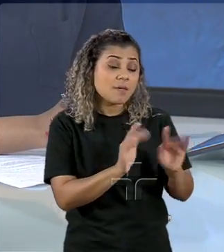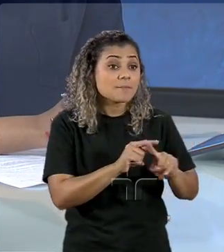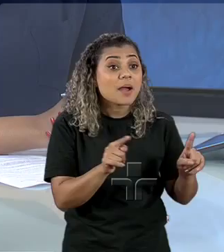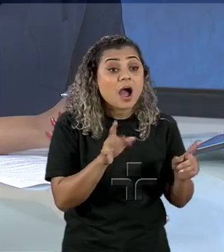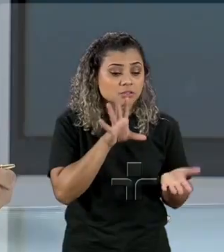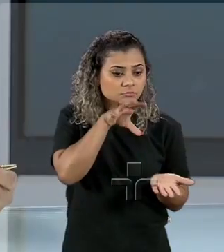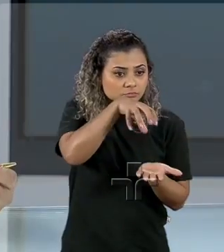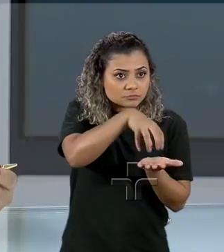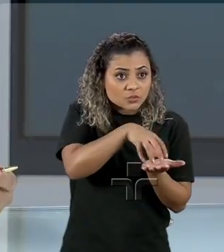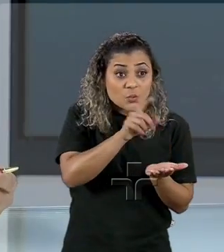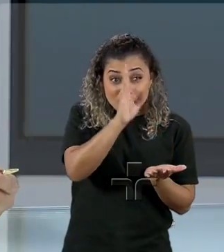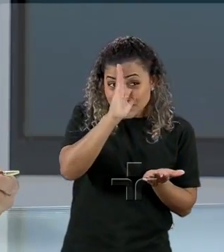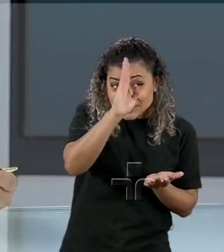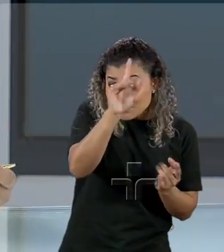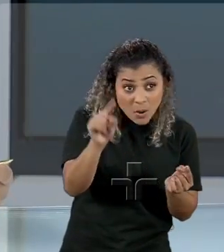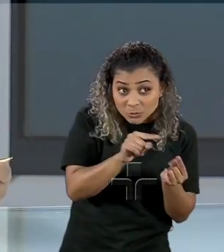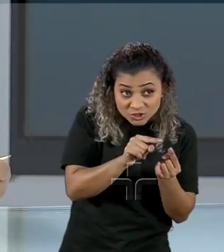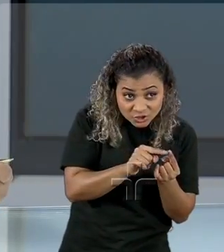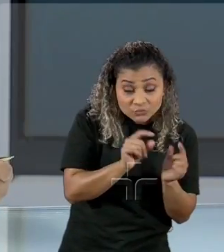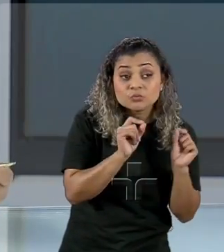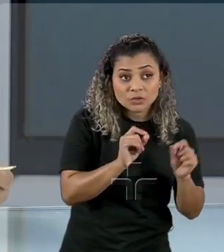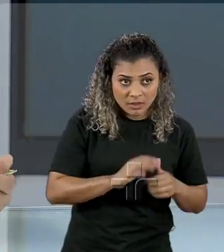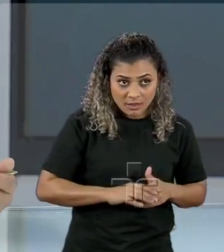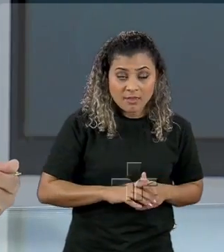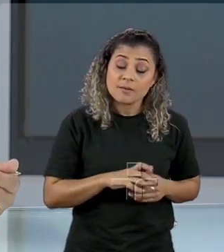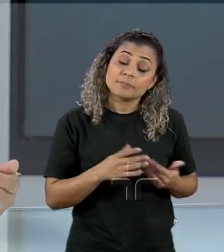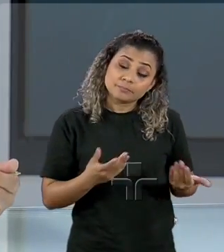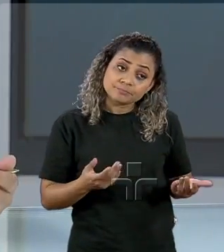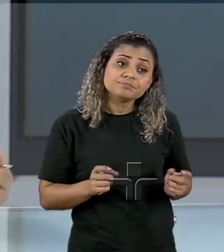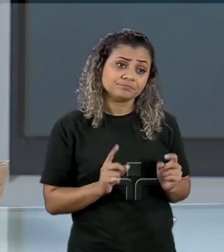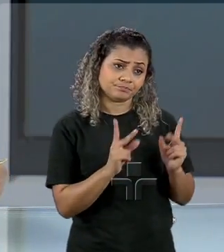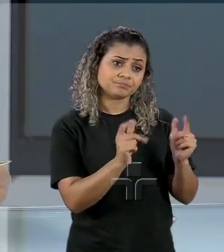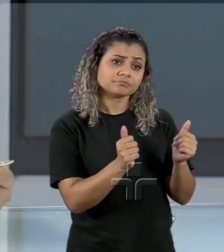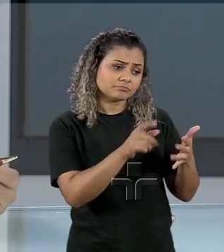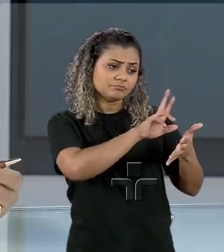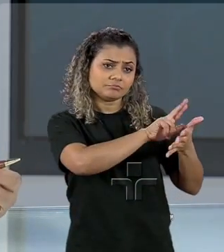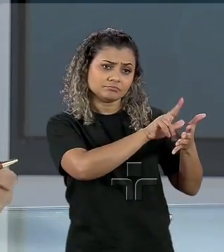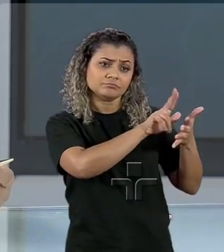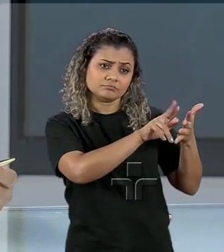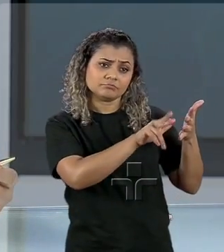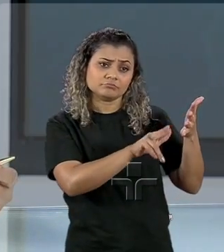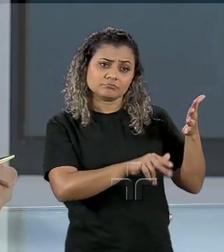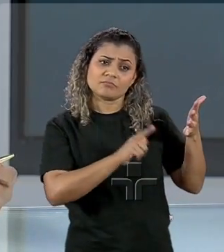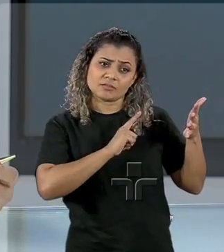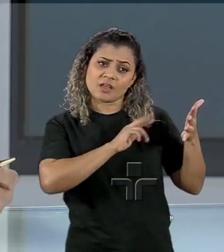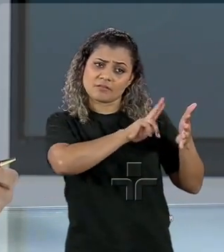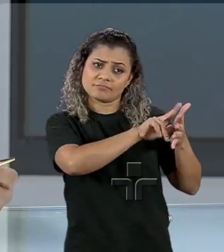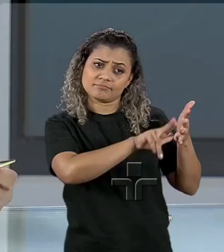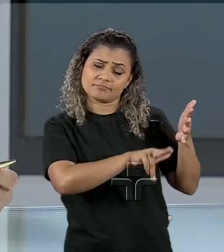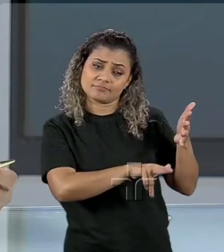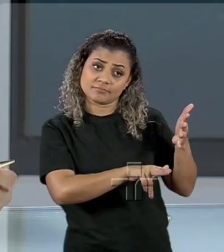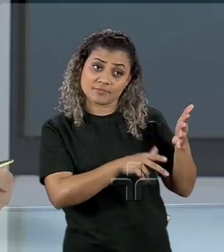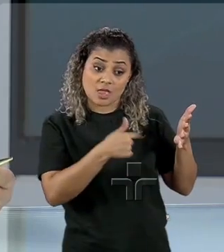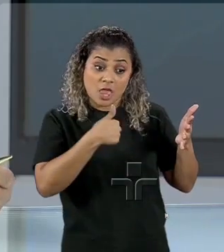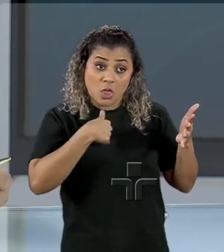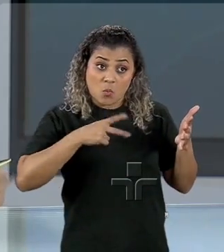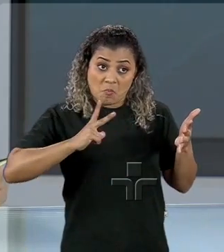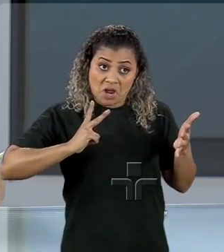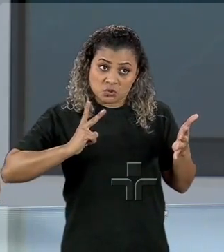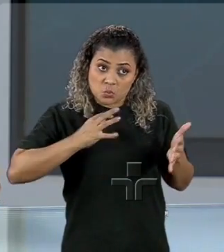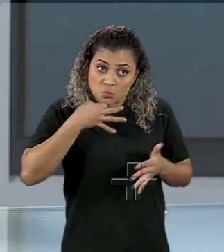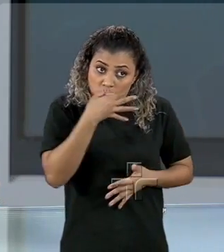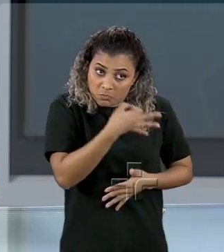da questão é passível, sim, de muita discussão. Eu, pessoalmente,